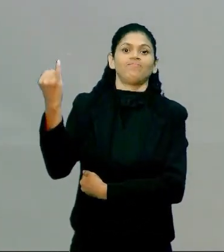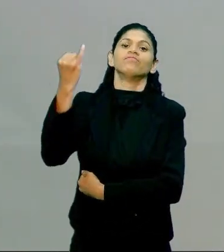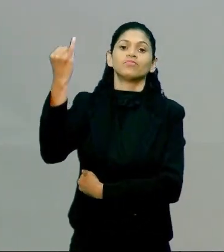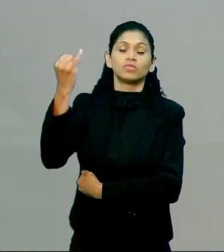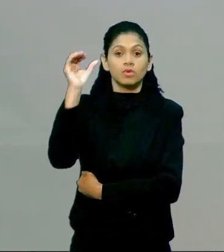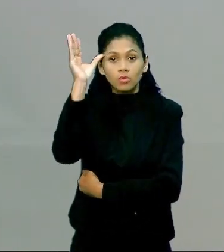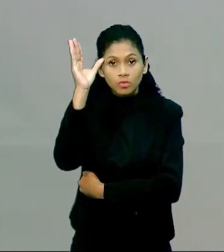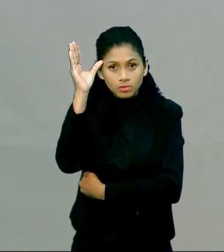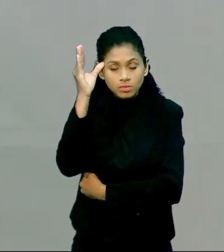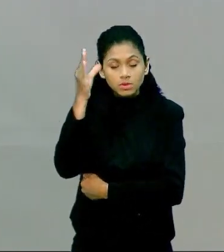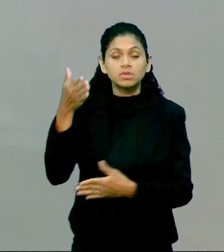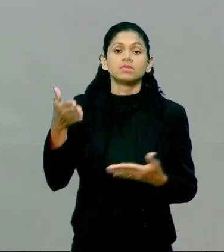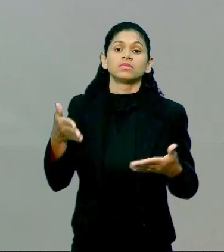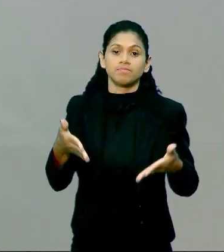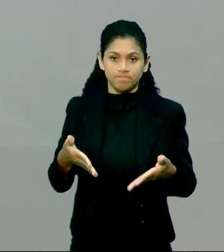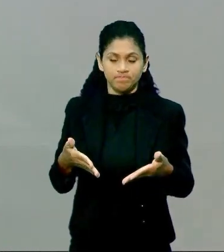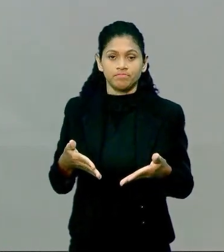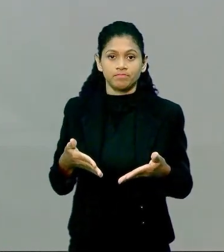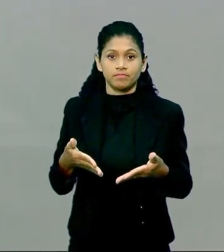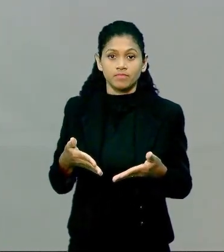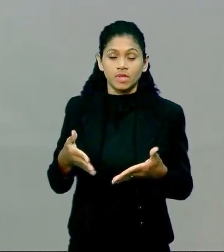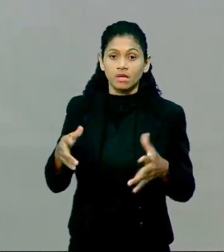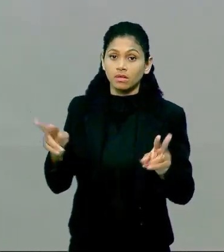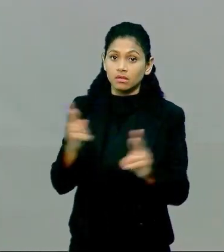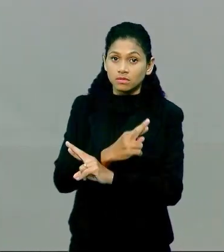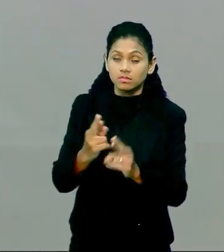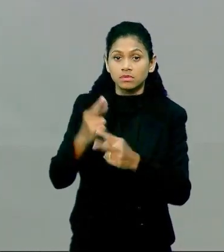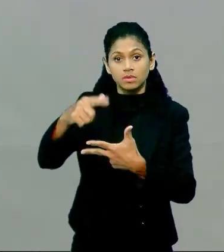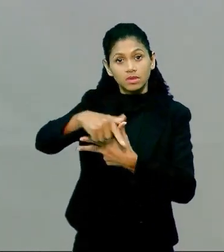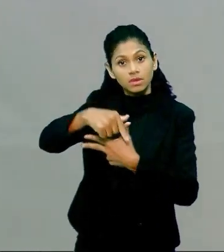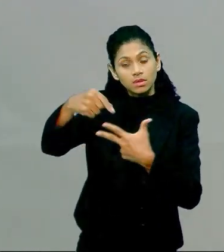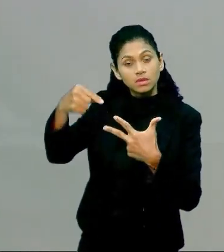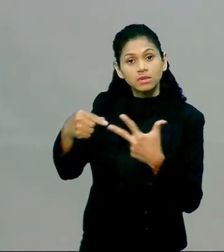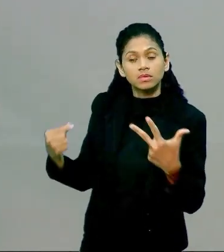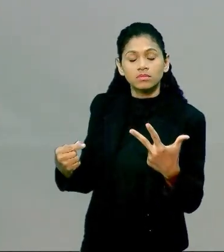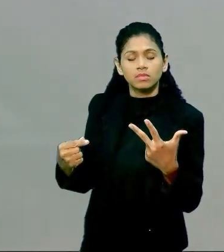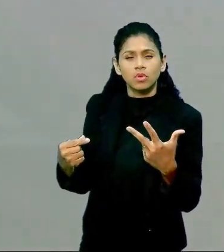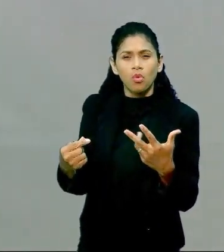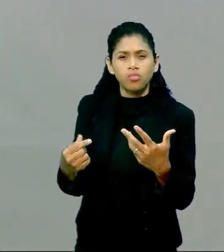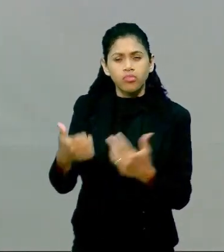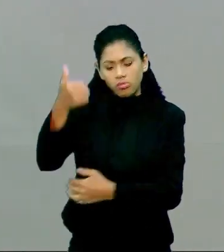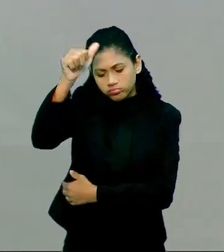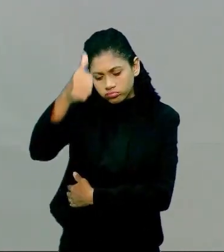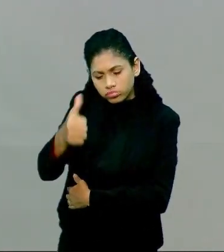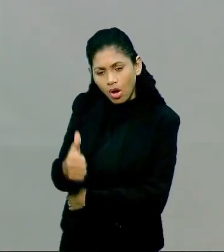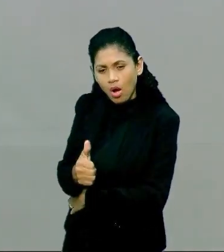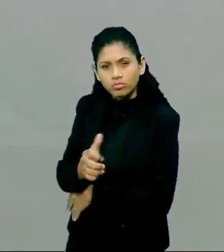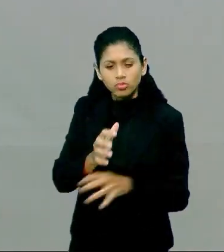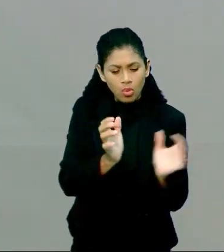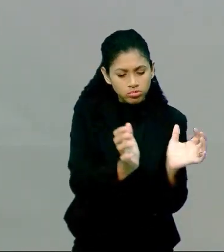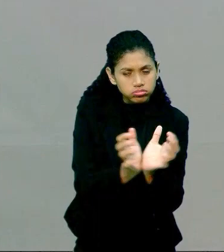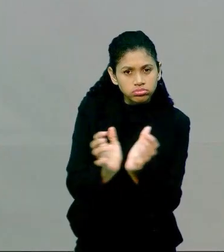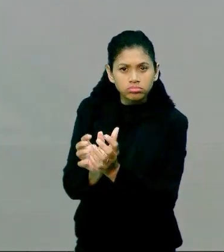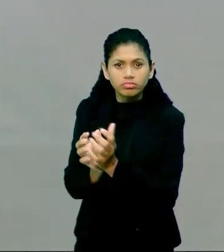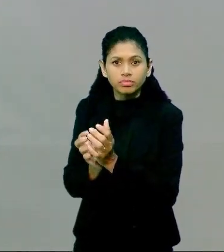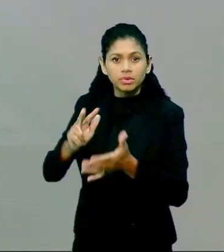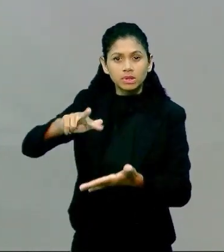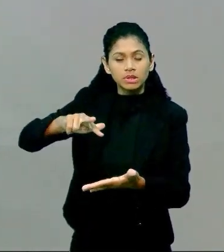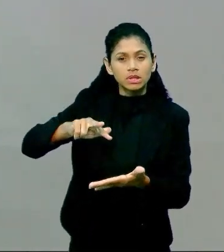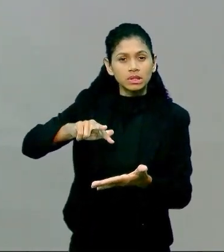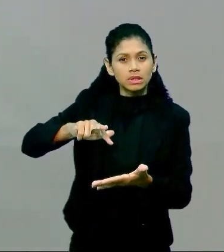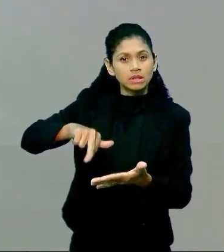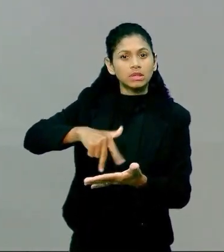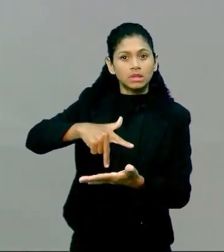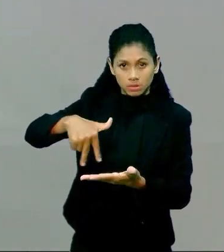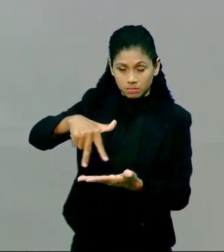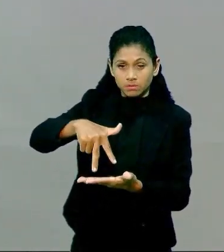aqui na questão relacionada ao Enem. Quando a gente analisa o conjunto do conhecimento relacionado à dança,